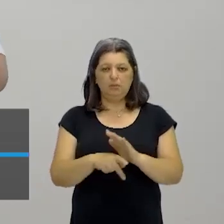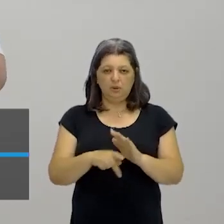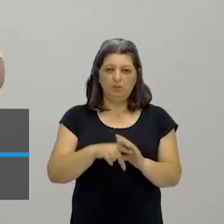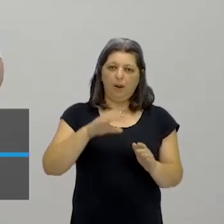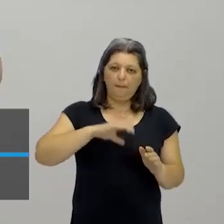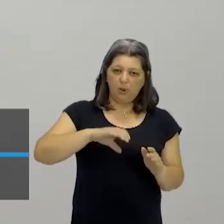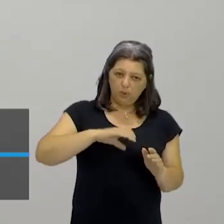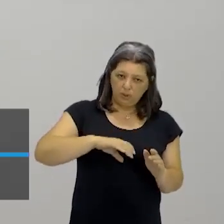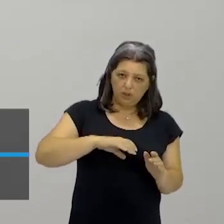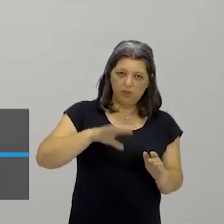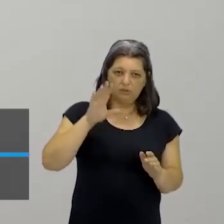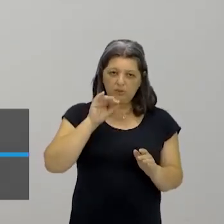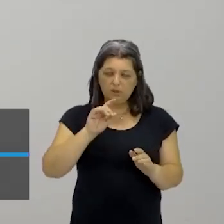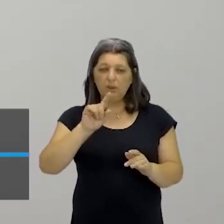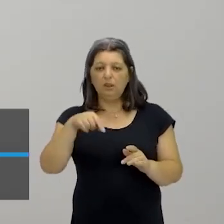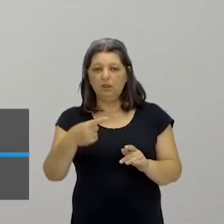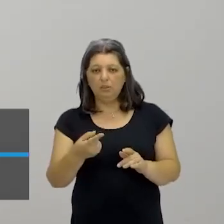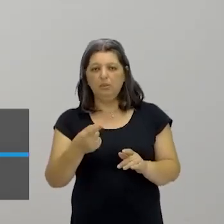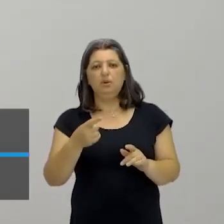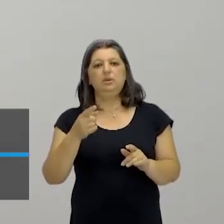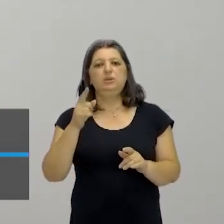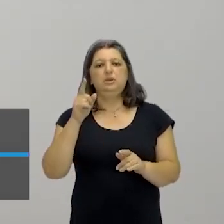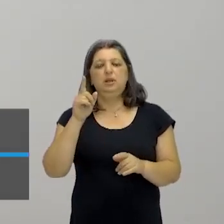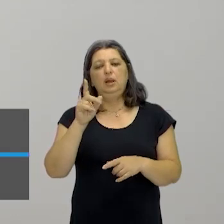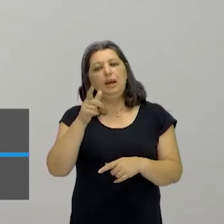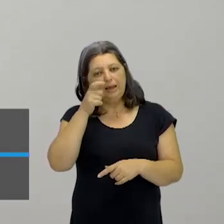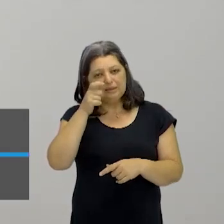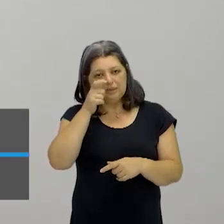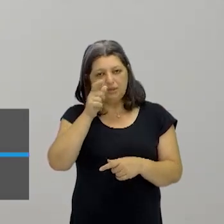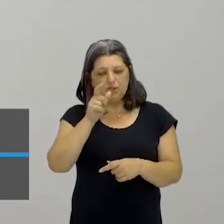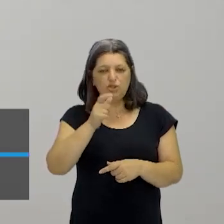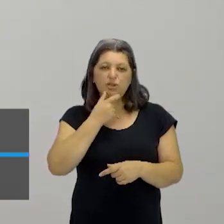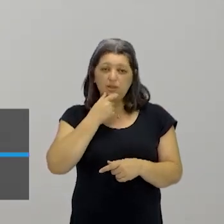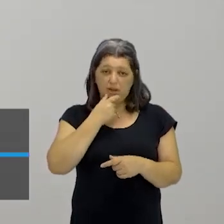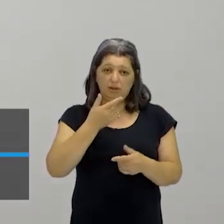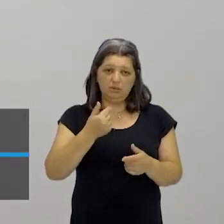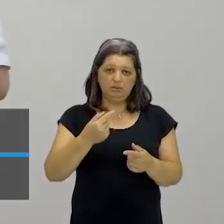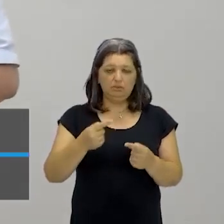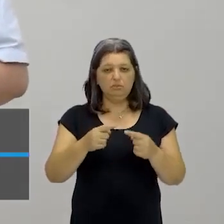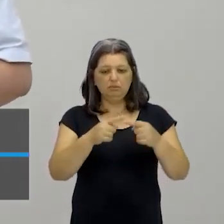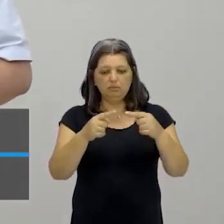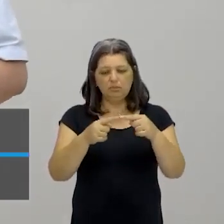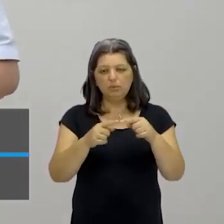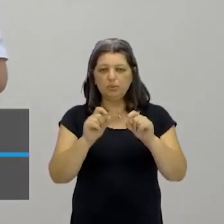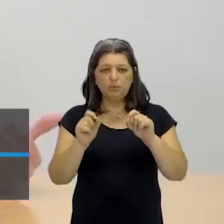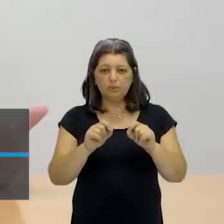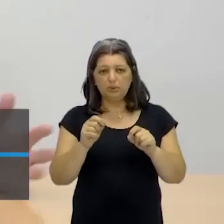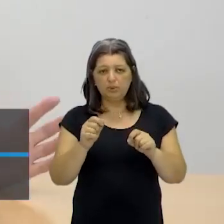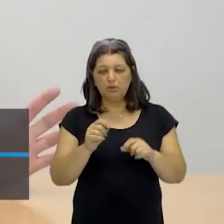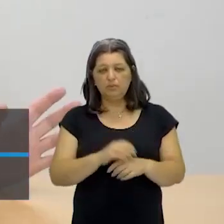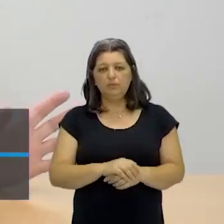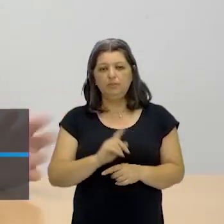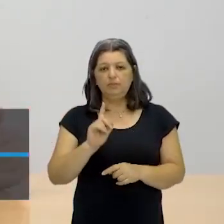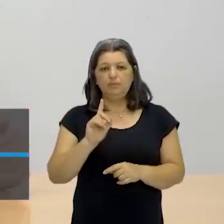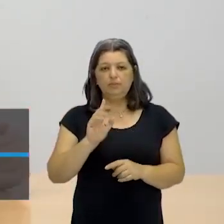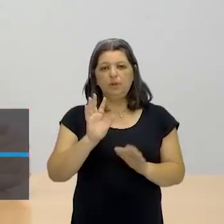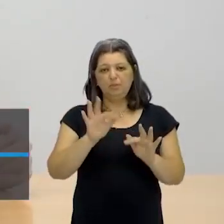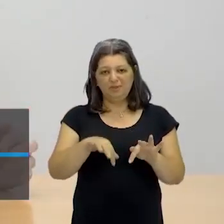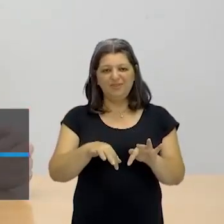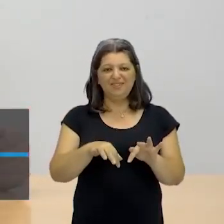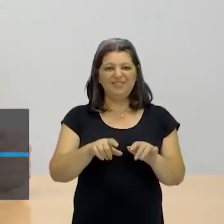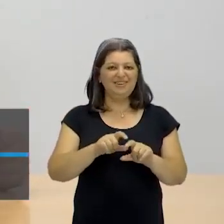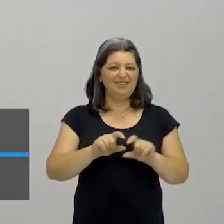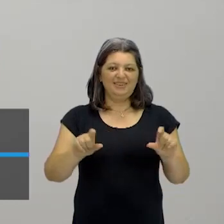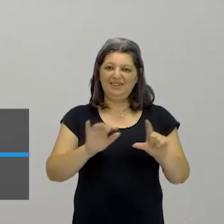primeiro, entender a história e depois você assistir em inglês, com legendas em inglês, para poder fazer as associações também, né, Ed? Depois, no final, sem legenda.